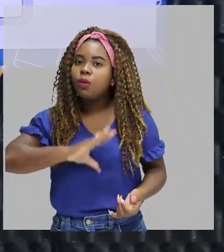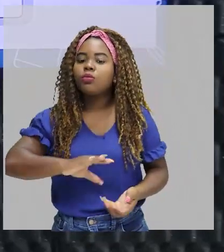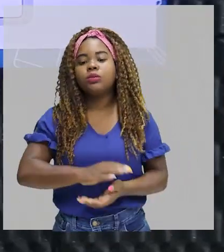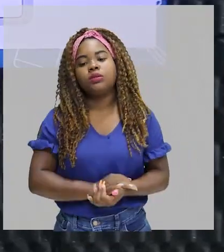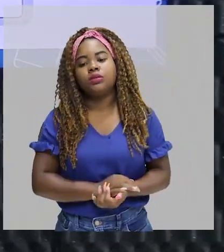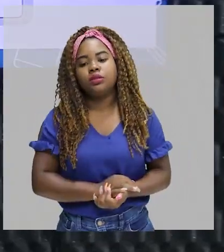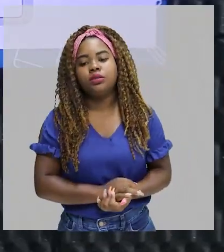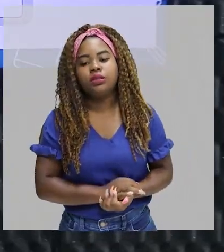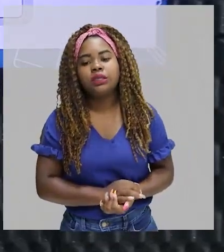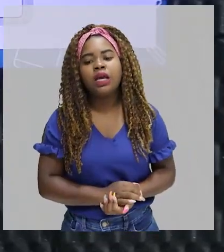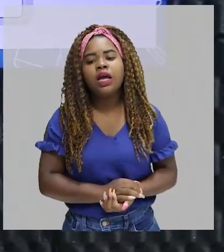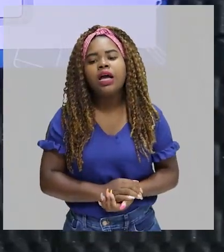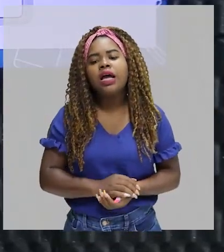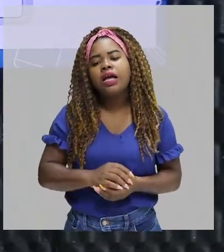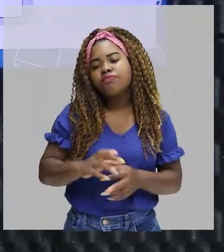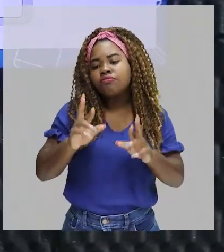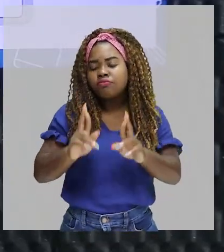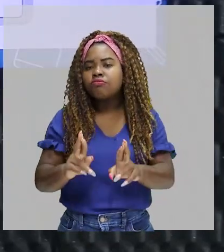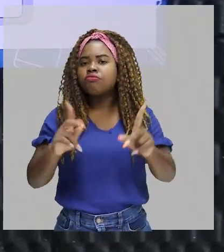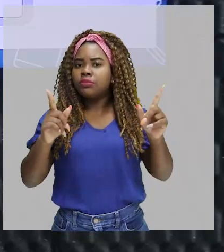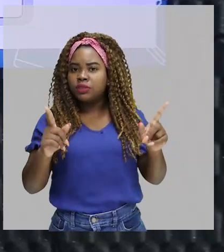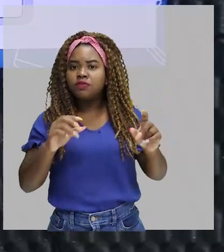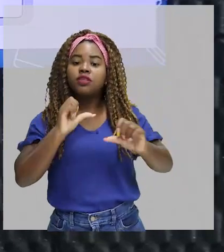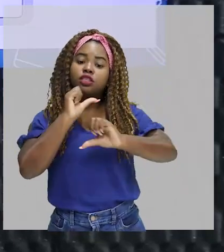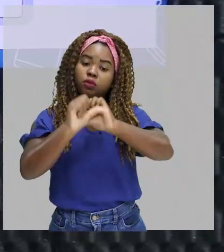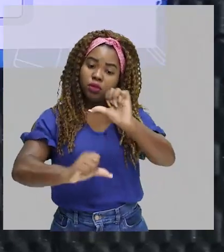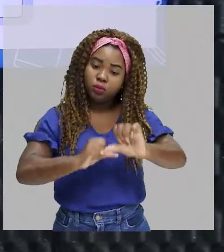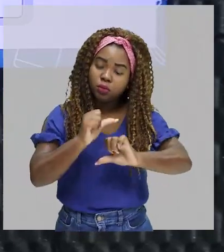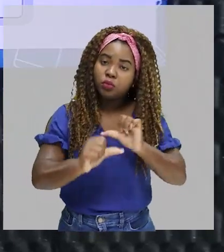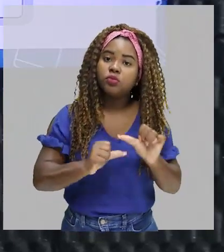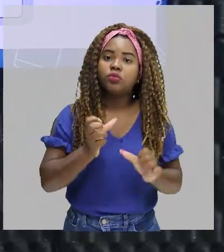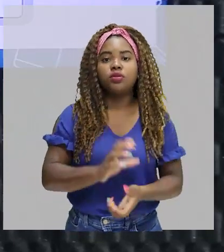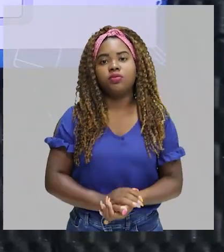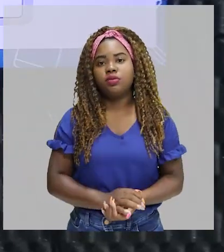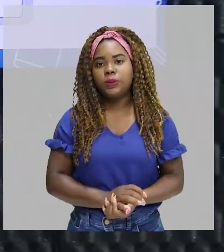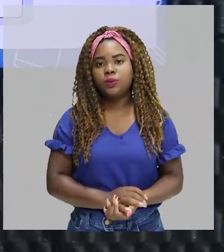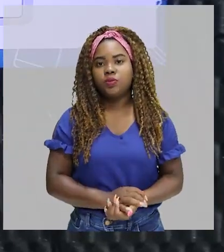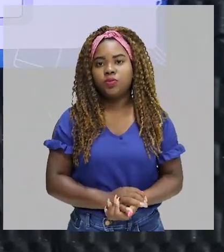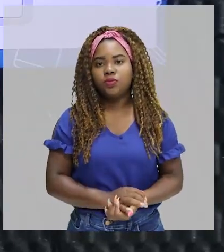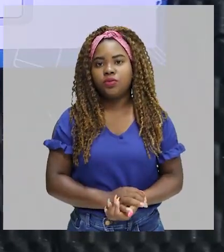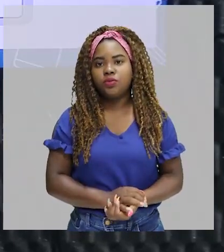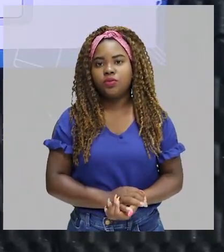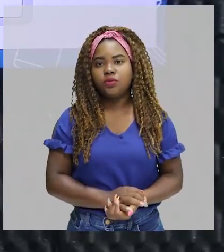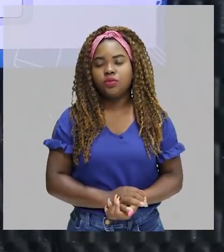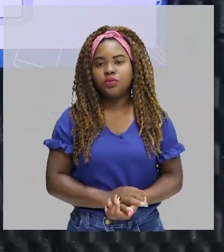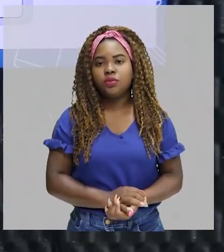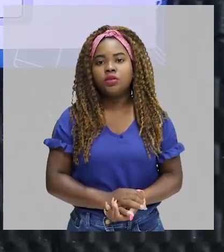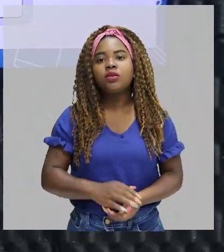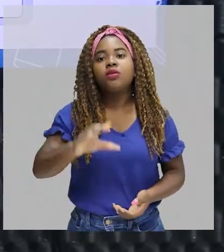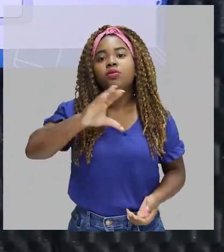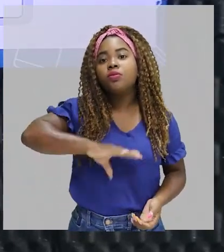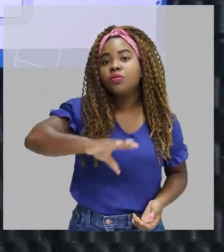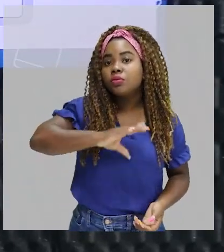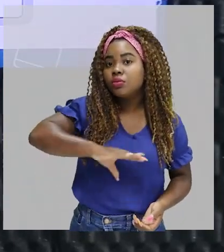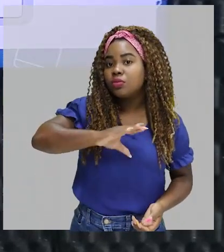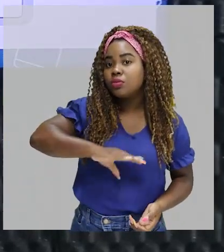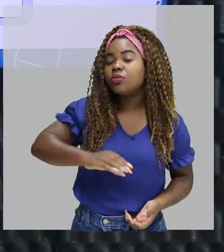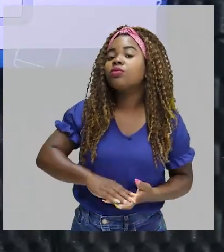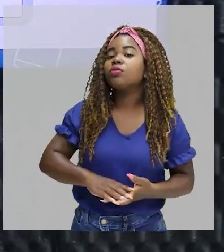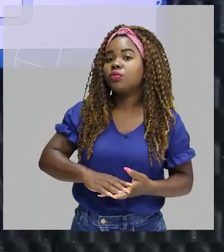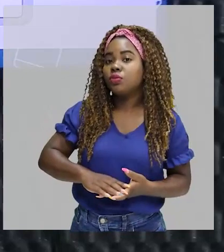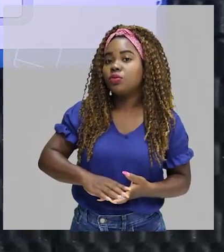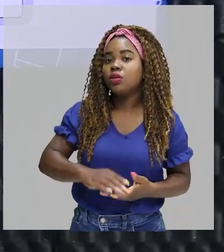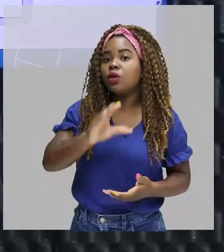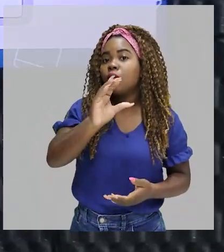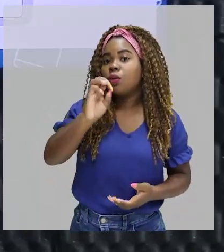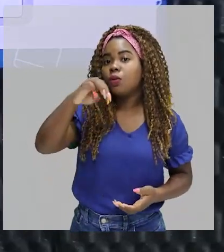A distante é aquela que muda um pouquinho mais. Então, por exemplo, computer, em português, é computador.